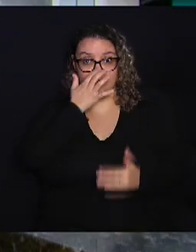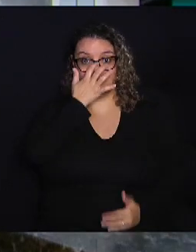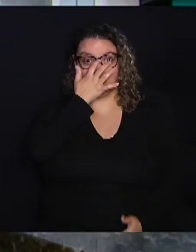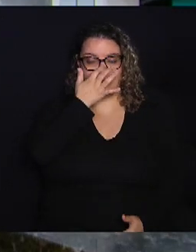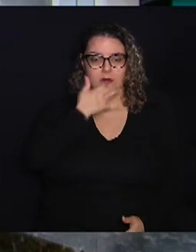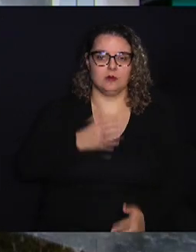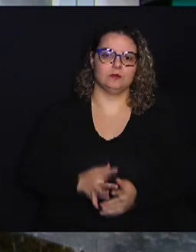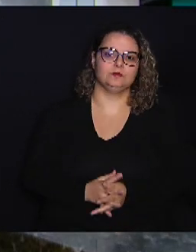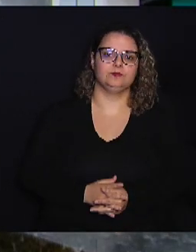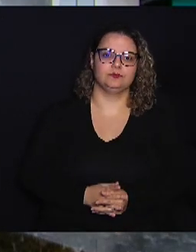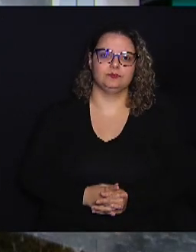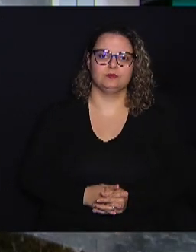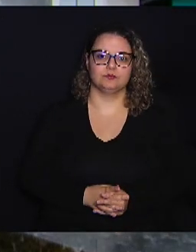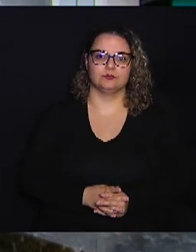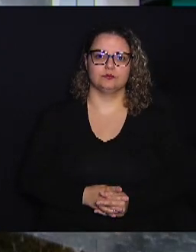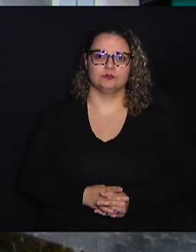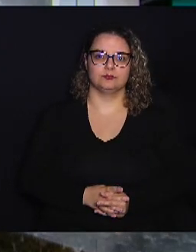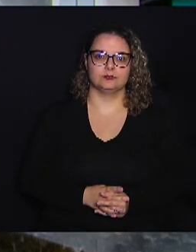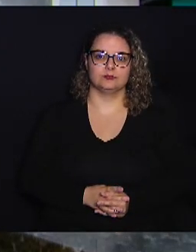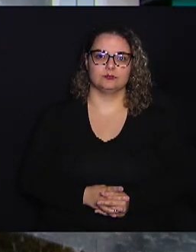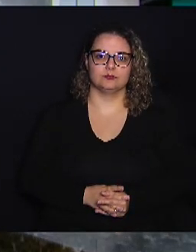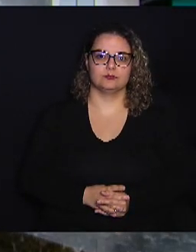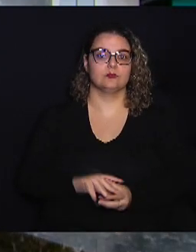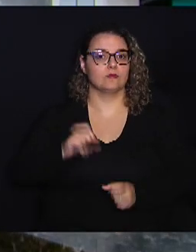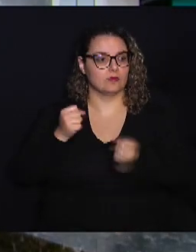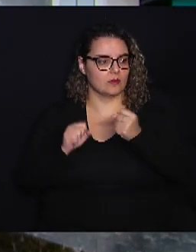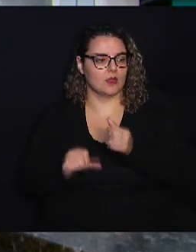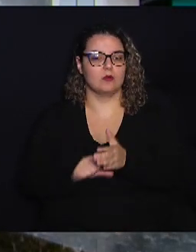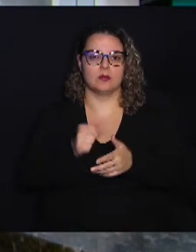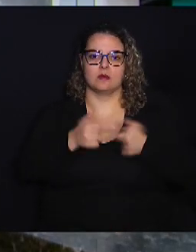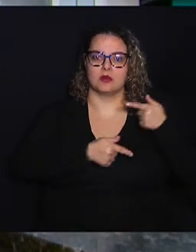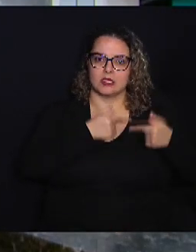modo, nas indústrias de primeira geração,